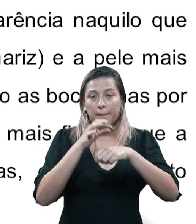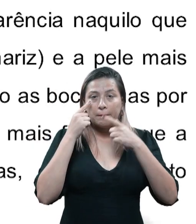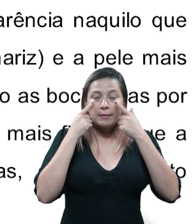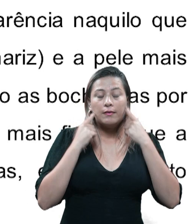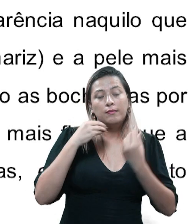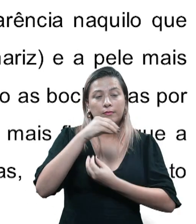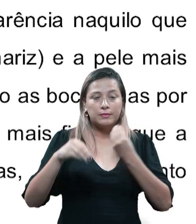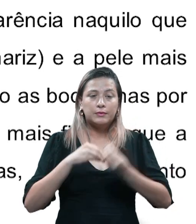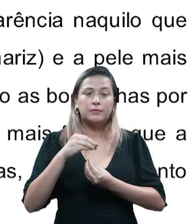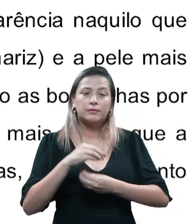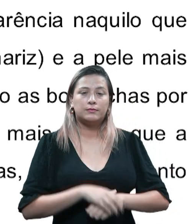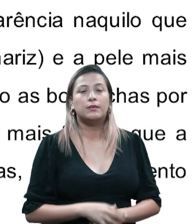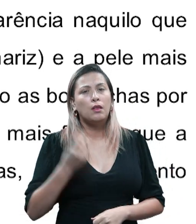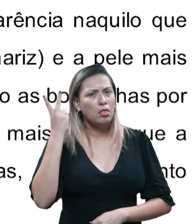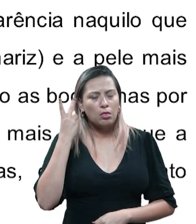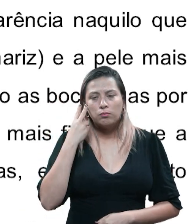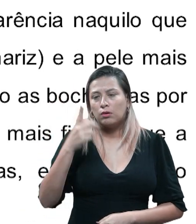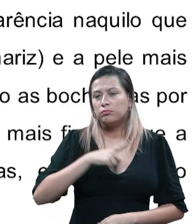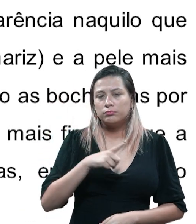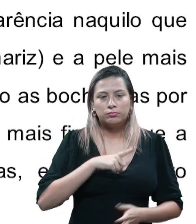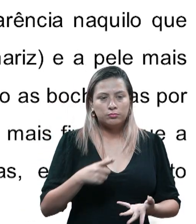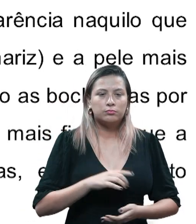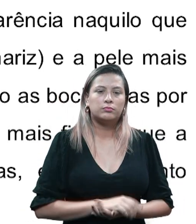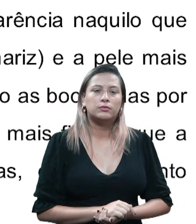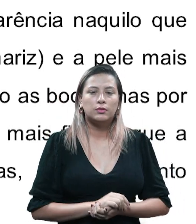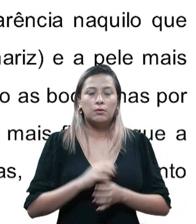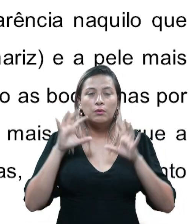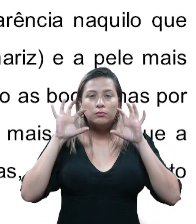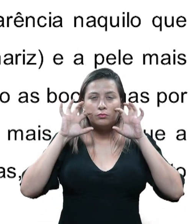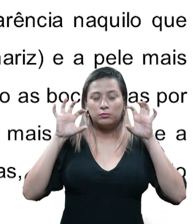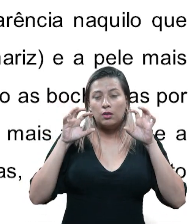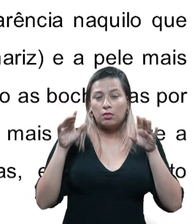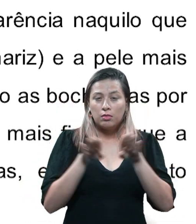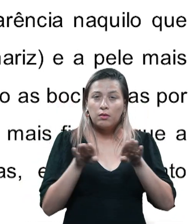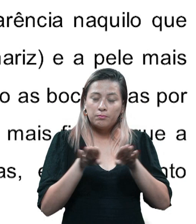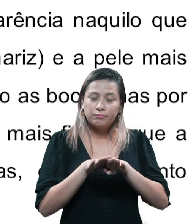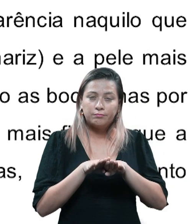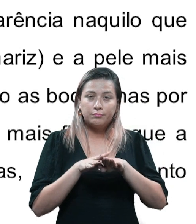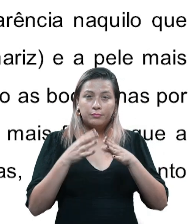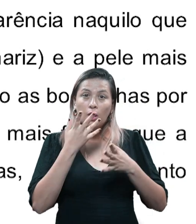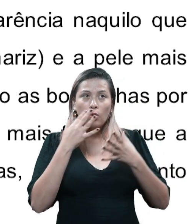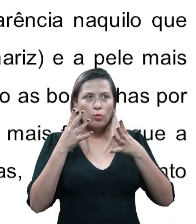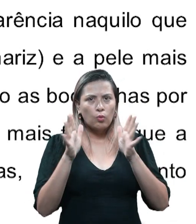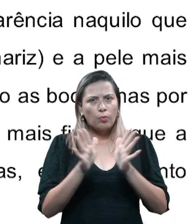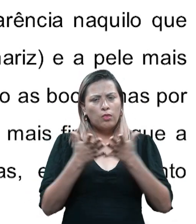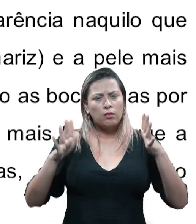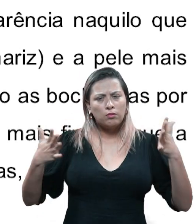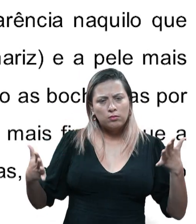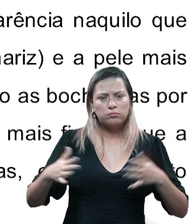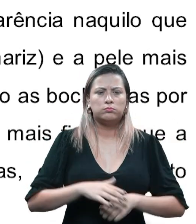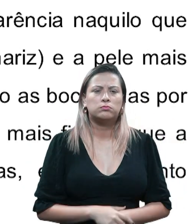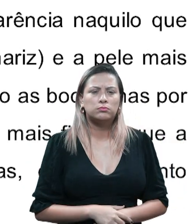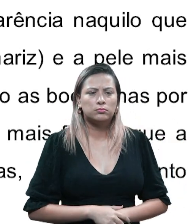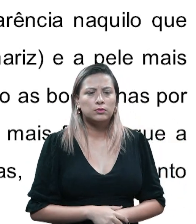mais comum. Ela é caracterizada por seus poros dilatados e uma aparência brilhante, principalmente na zona